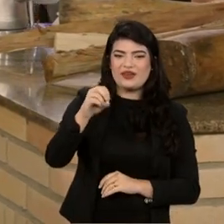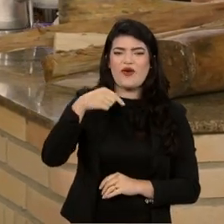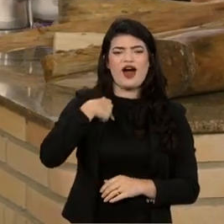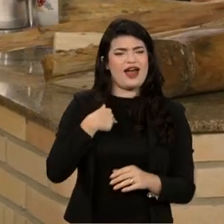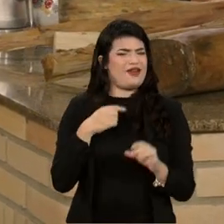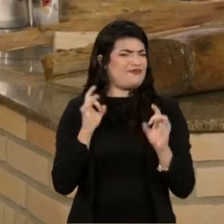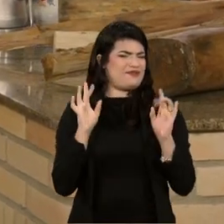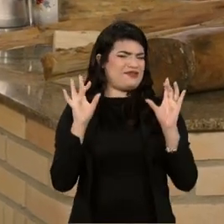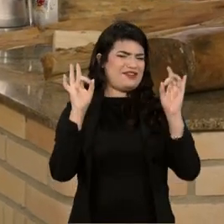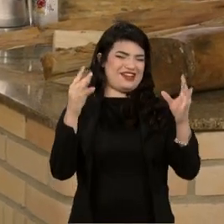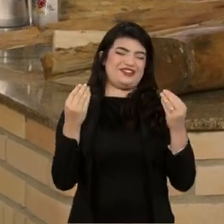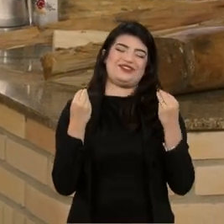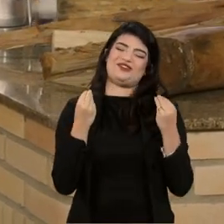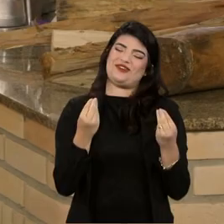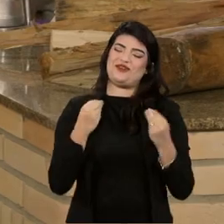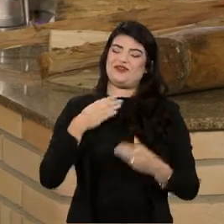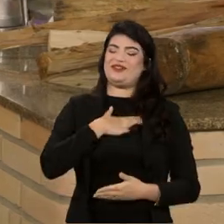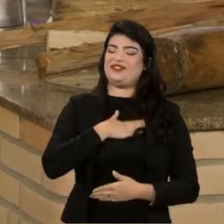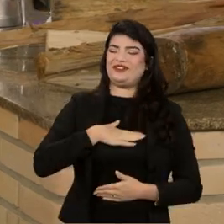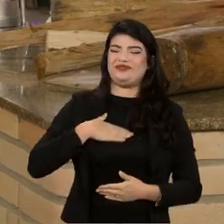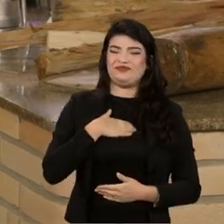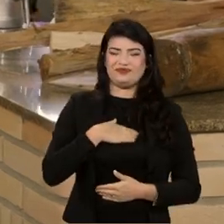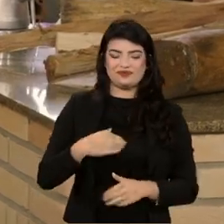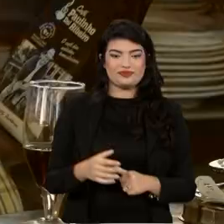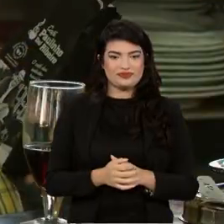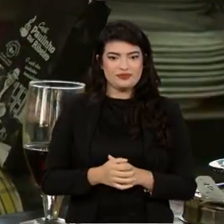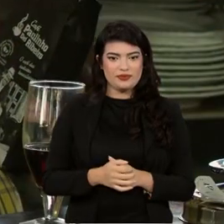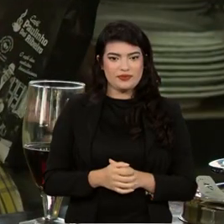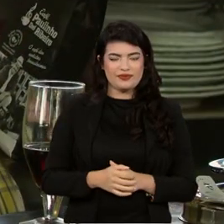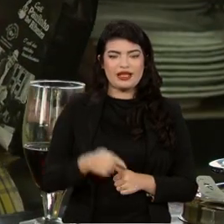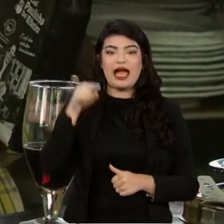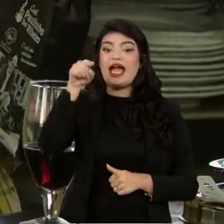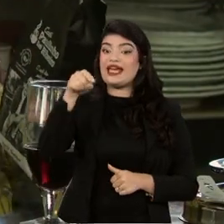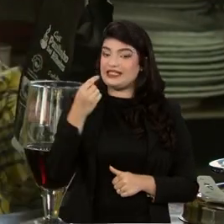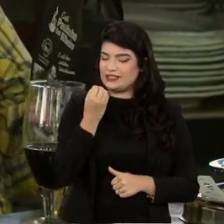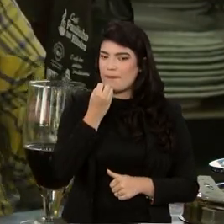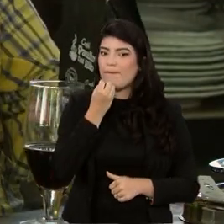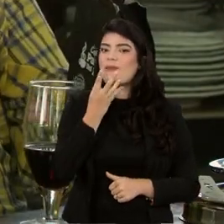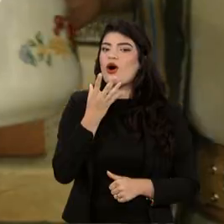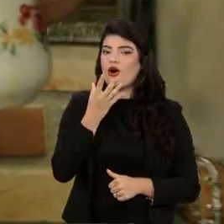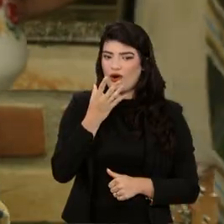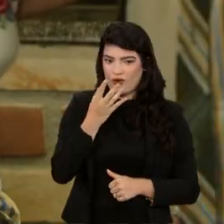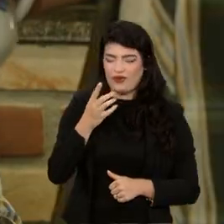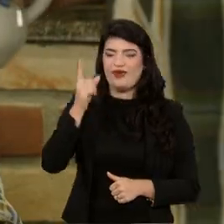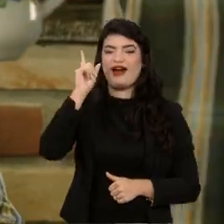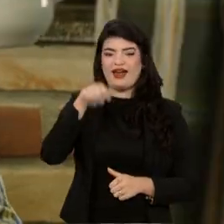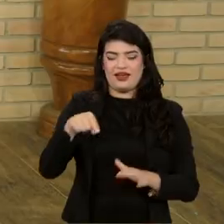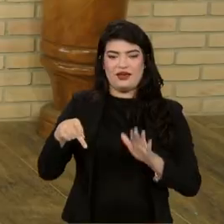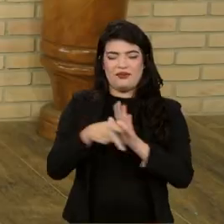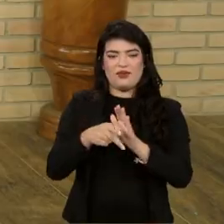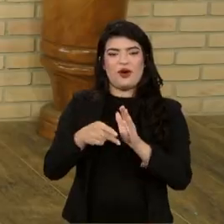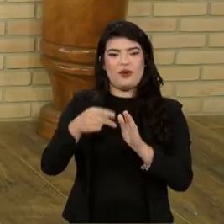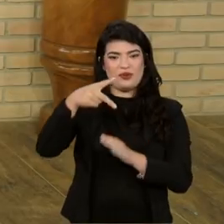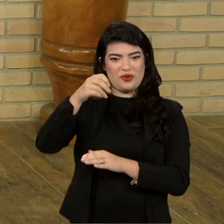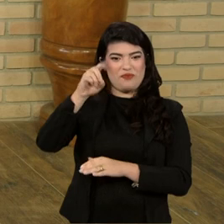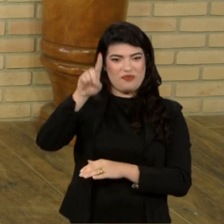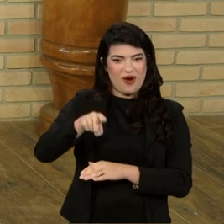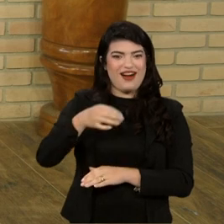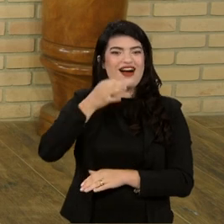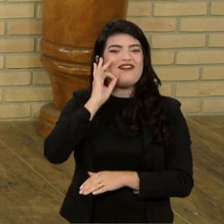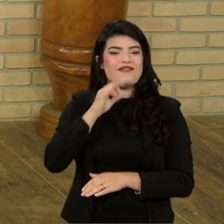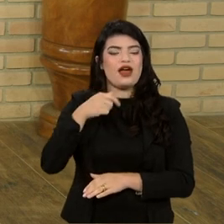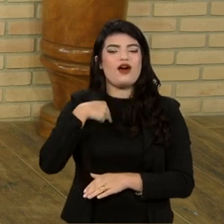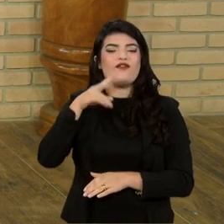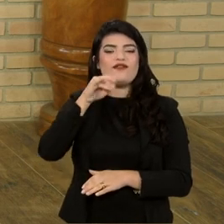viu, Paulinho? Eita, meu compadre. Nossa senhora. E esse pó é do bom, hein? É bom, é 100% arábica, que legal. Gente, eu vou servir um café pra